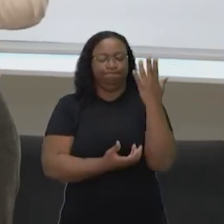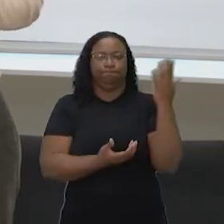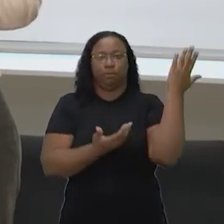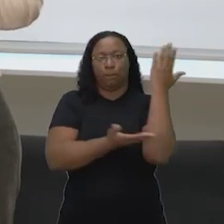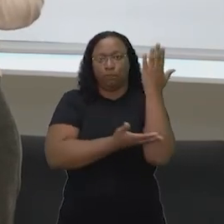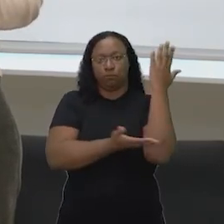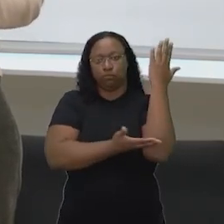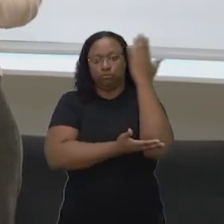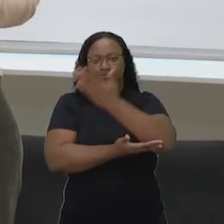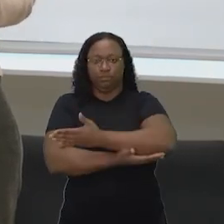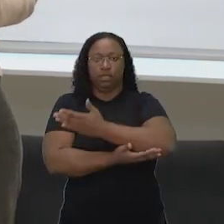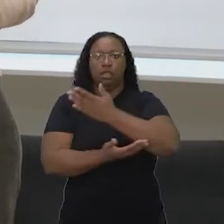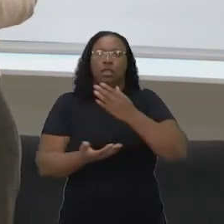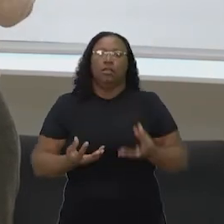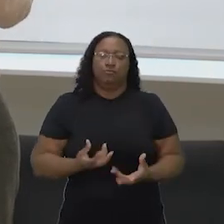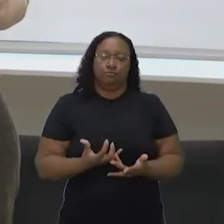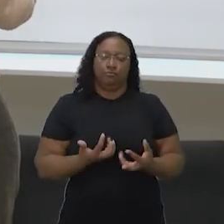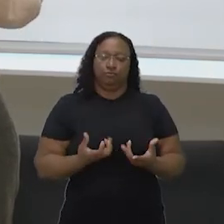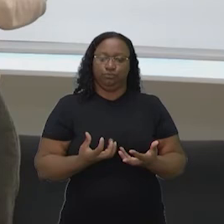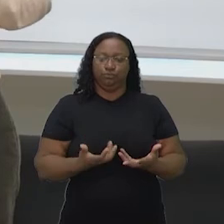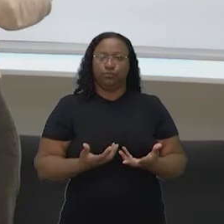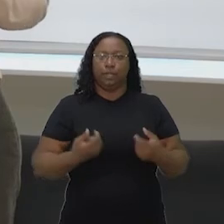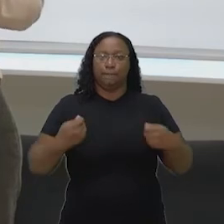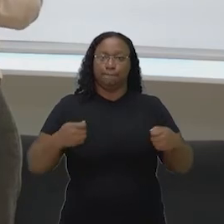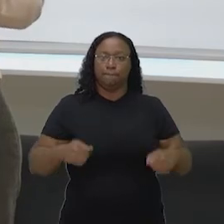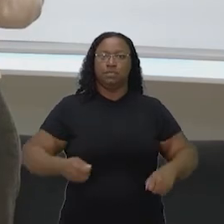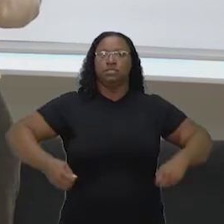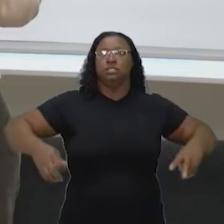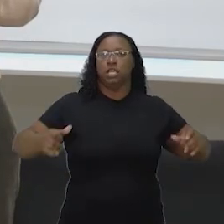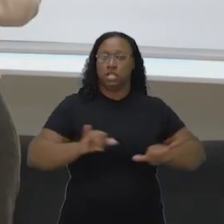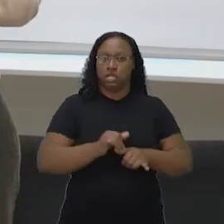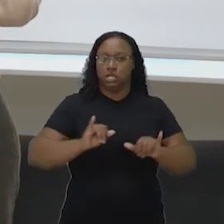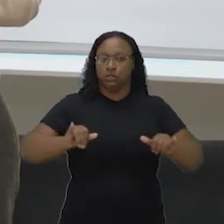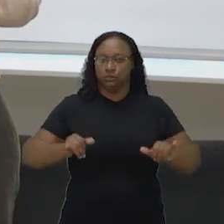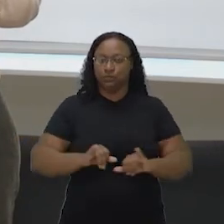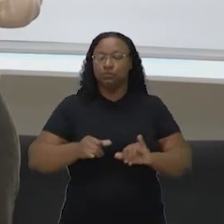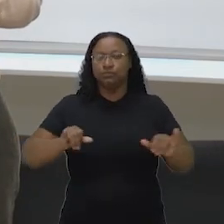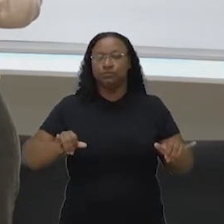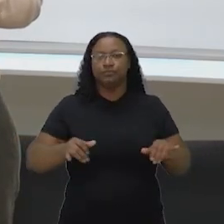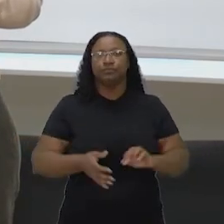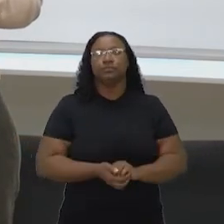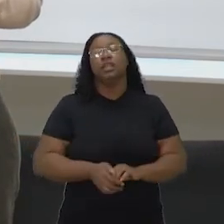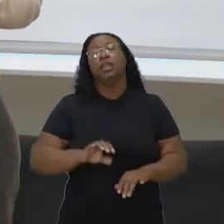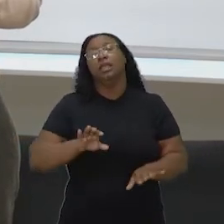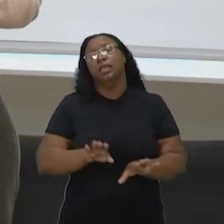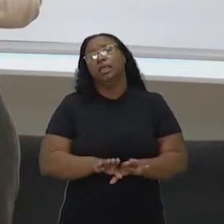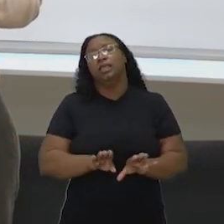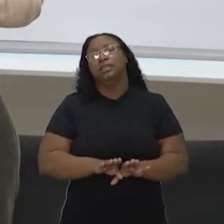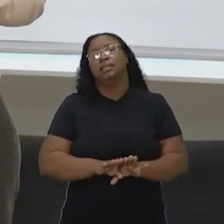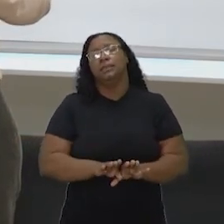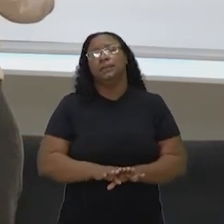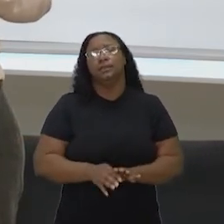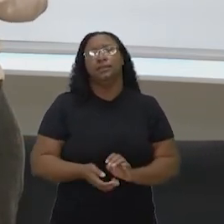porque é um processo que precisa de bastante energia, e também